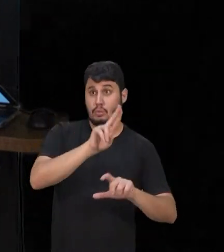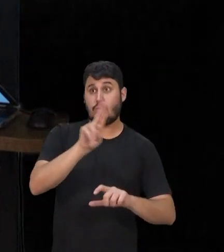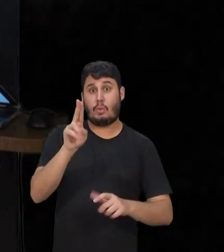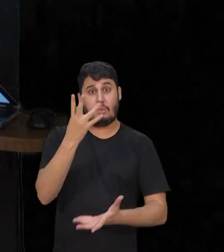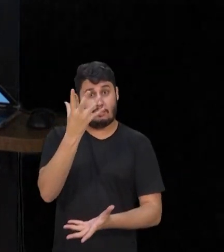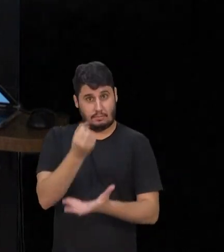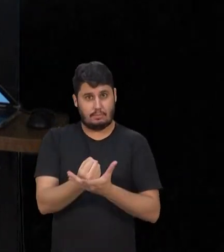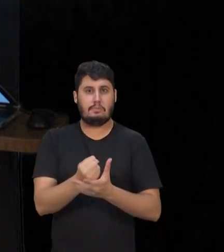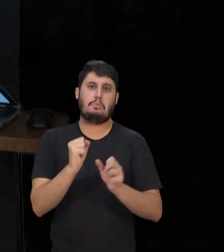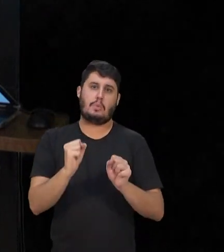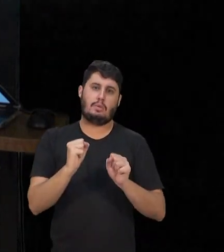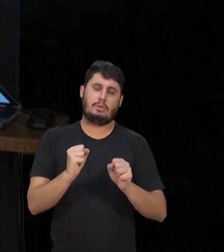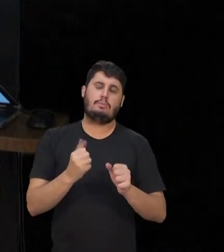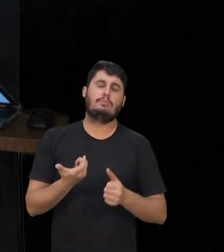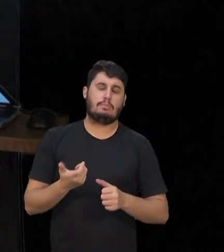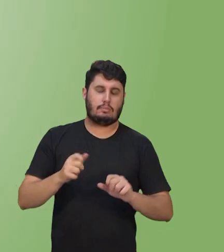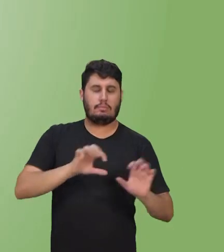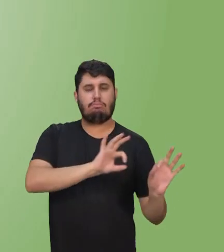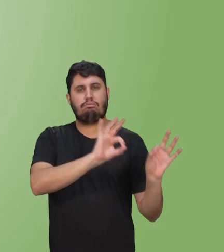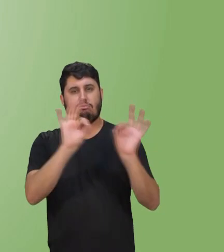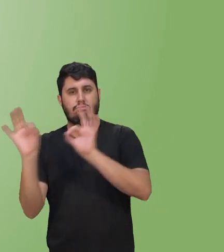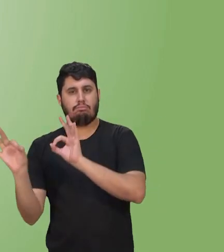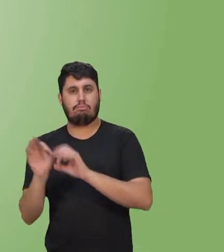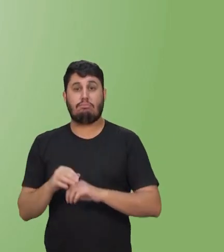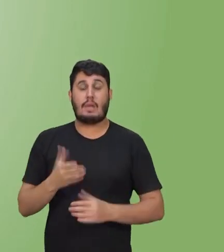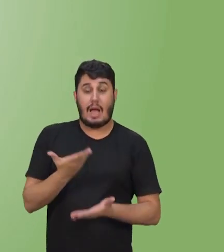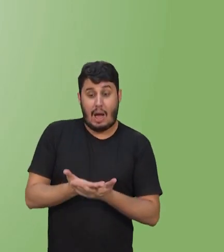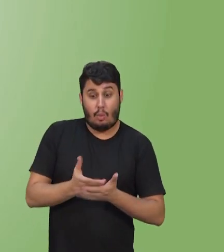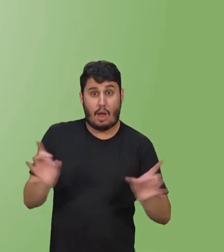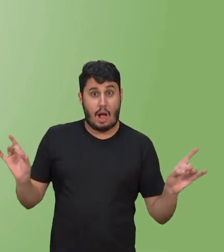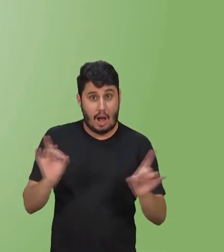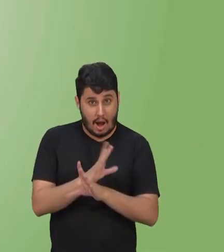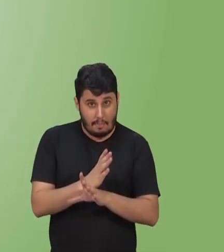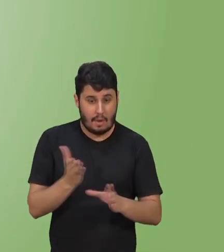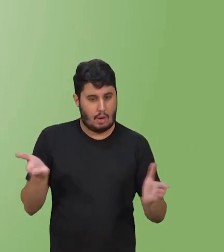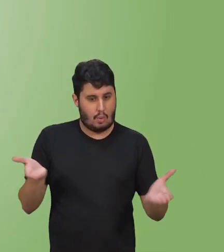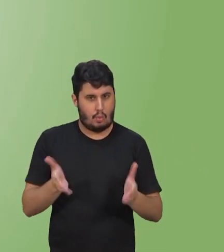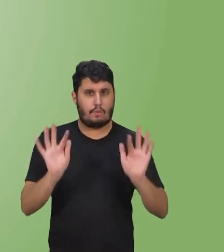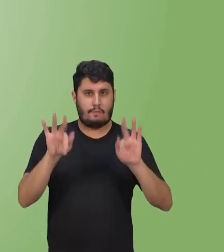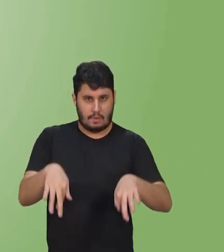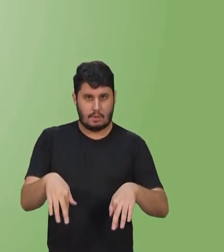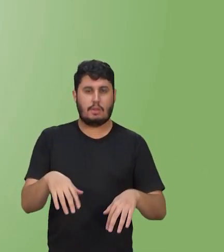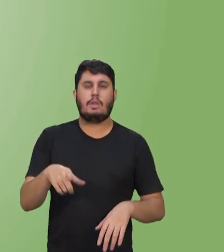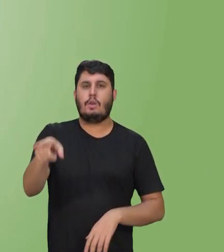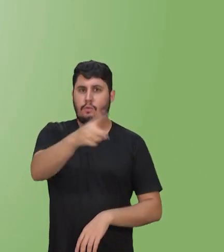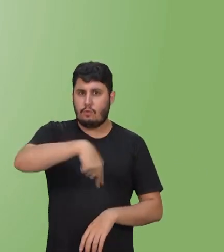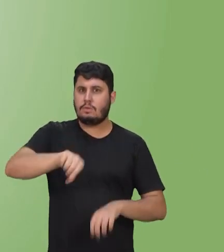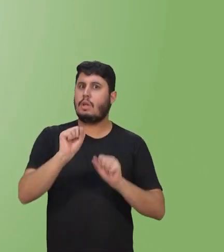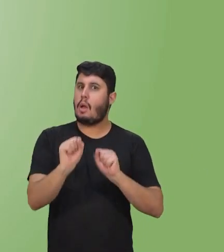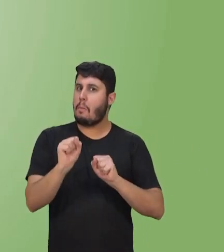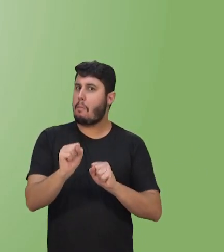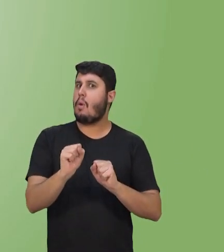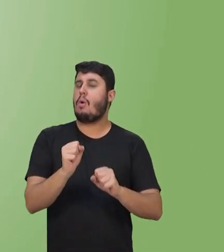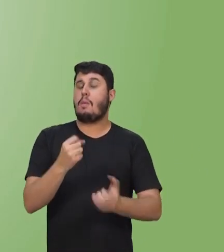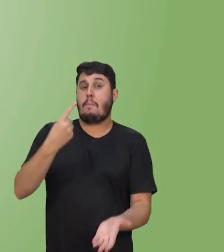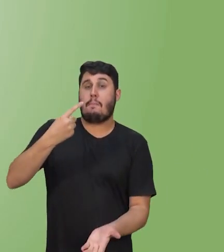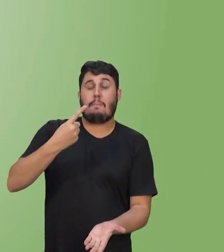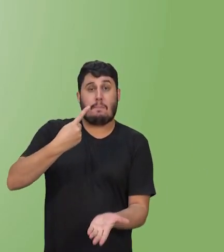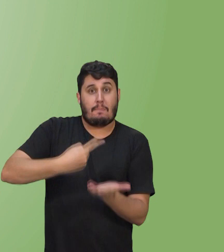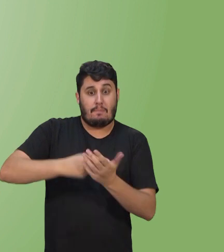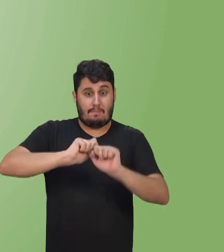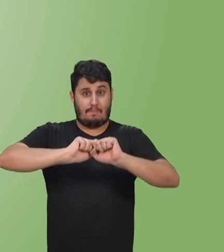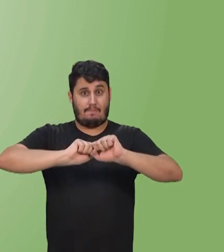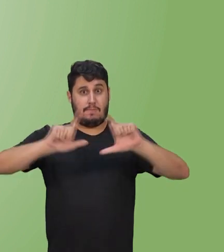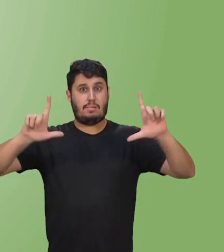bit.ly/caruaru002. Quando acabarem as aulas de hoje do Cursinho Popular, vocês poderão encontrar-se comigo para a gente bater um papo através de um vídeo